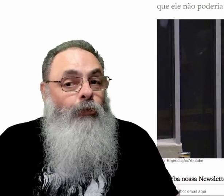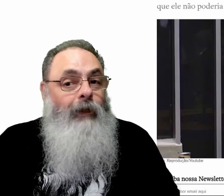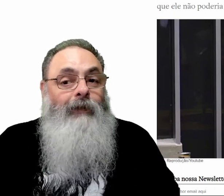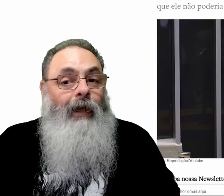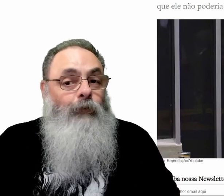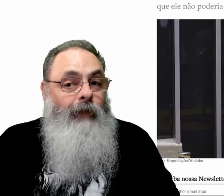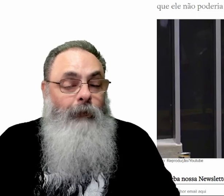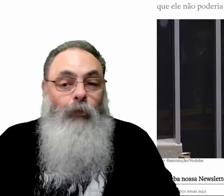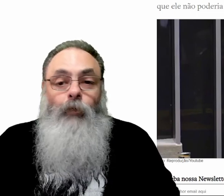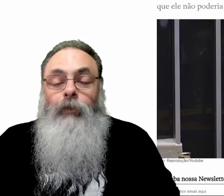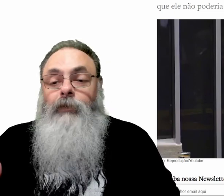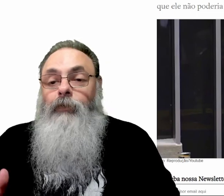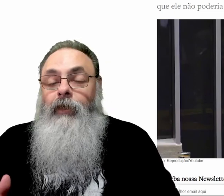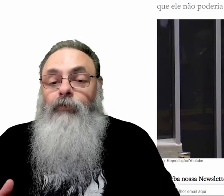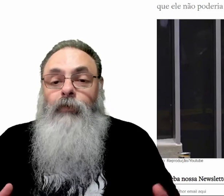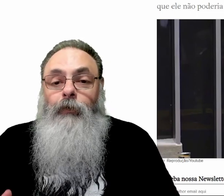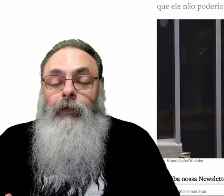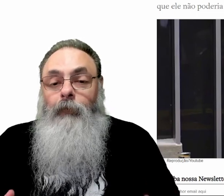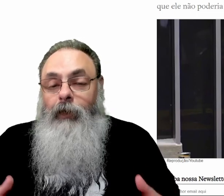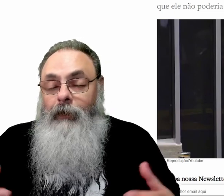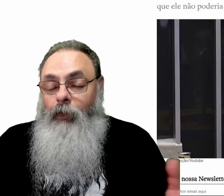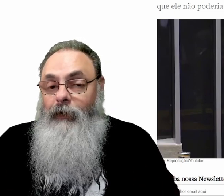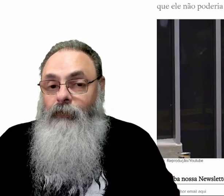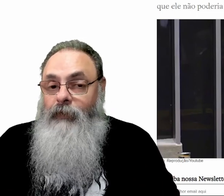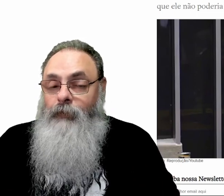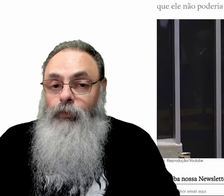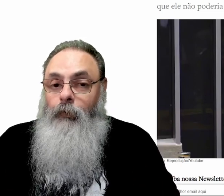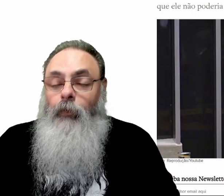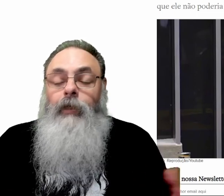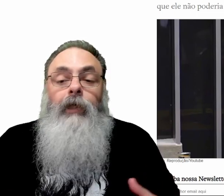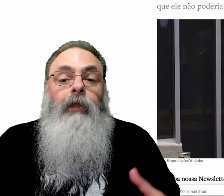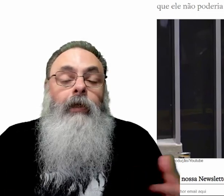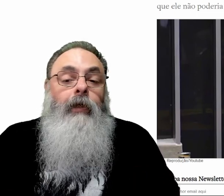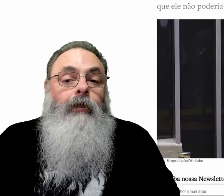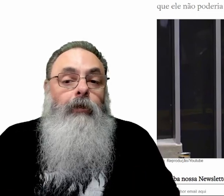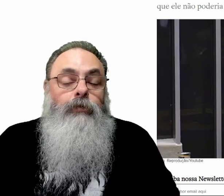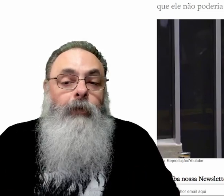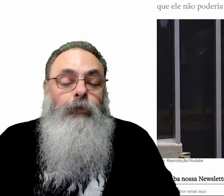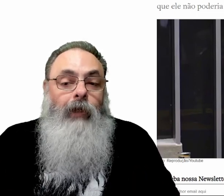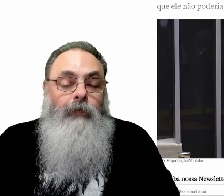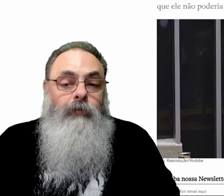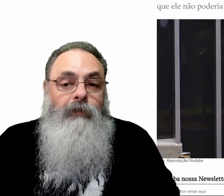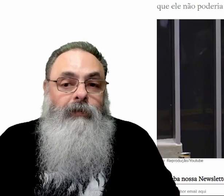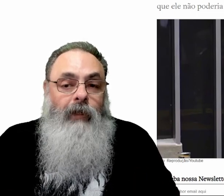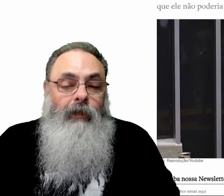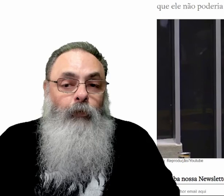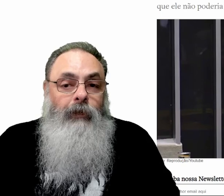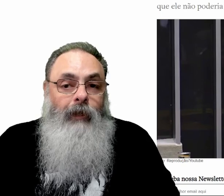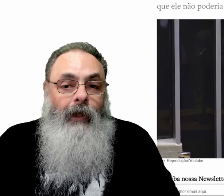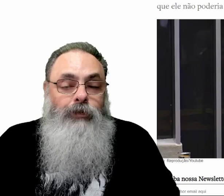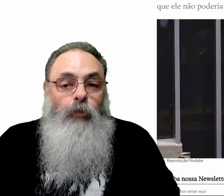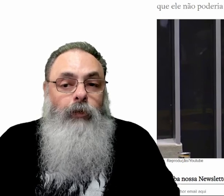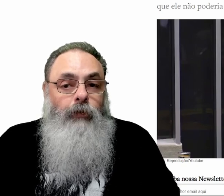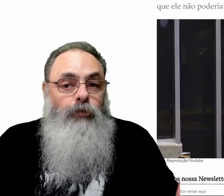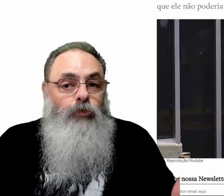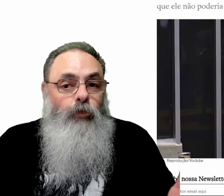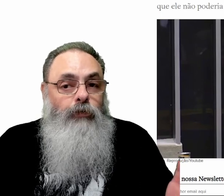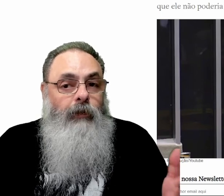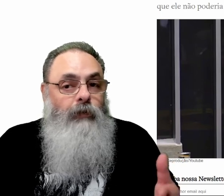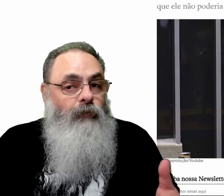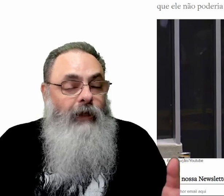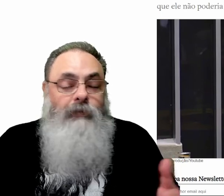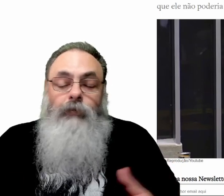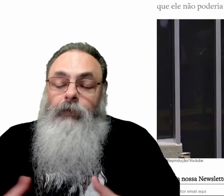pedindo o mandato dele por conta do que ele falou embora ele tem uma defesa muito boa né que os deputados eles têm imunidade contra